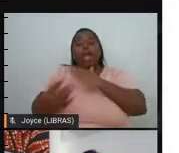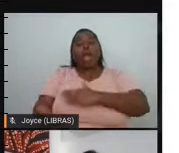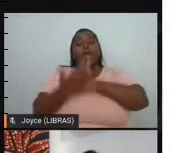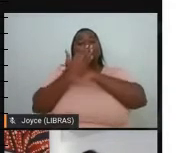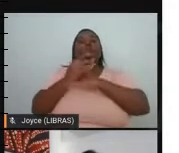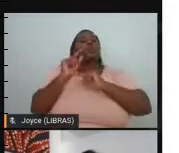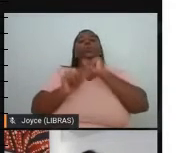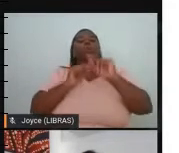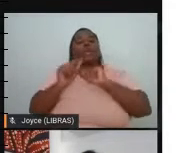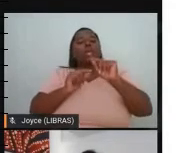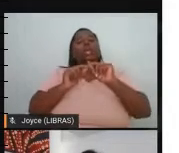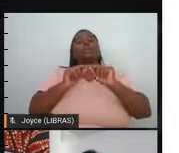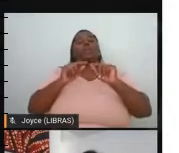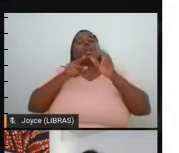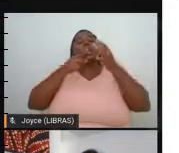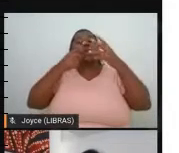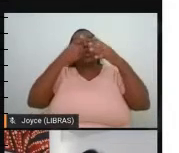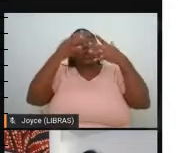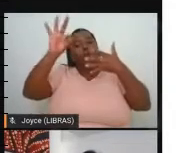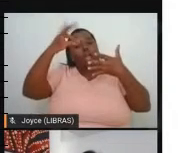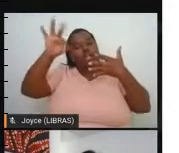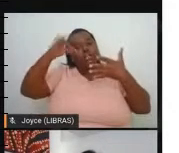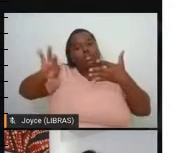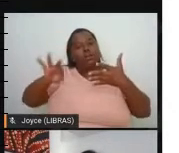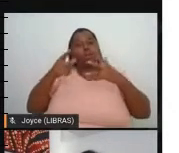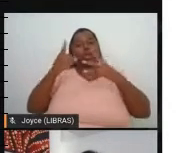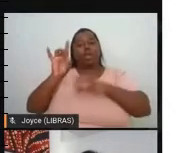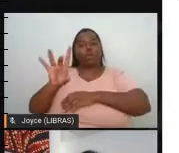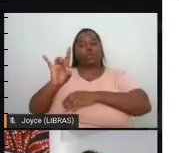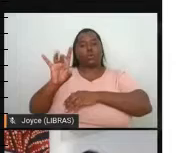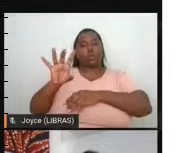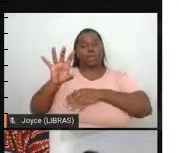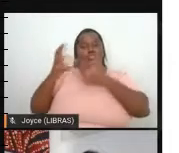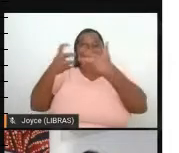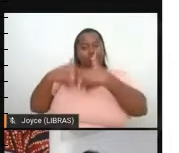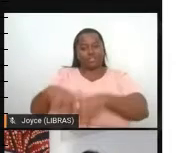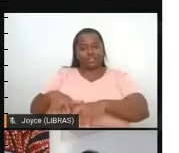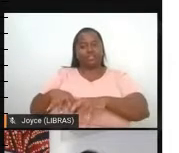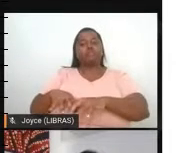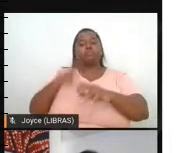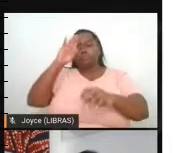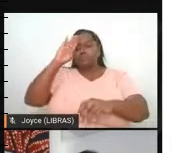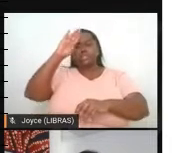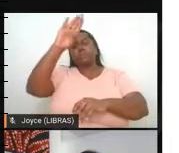tá? Principalmente questões numéricas que a gente tem nas engenharias e ciências exatas.